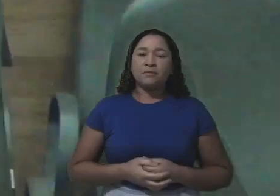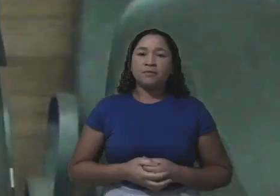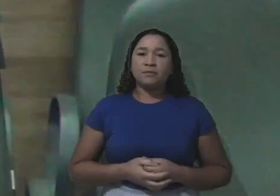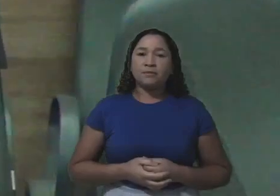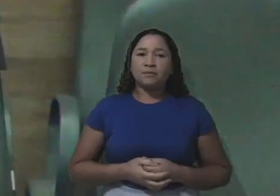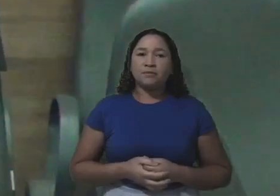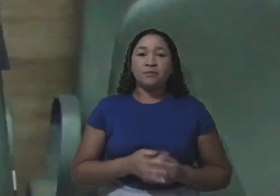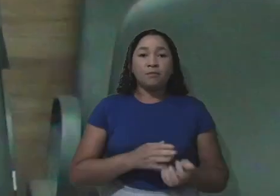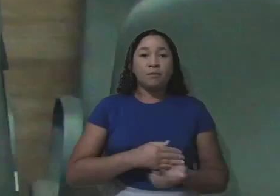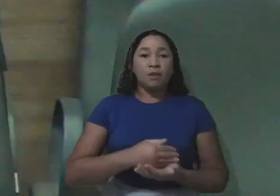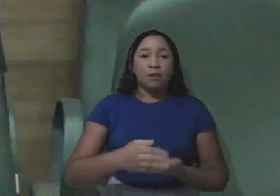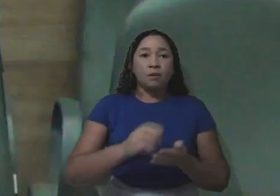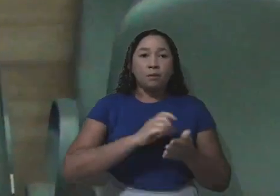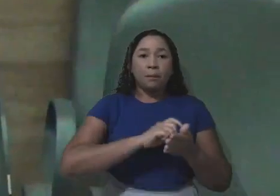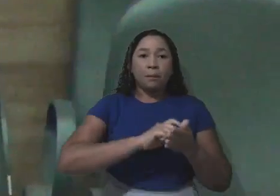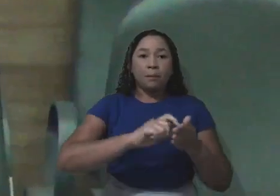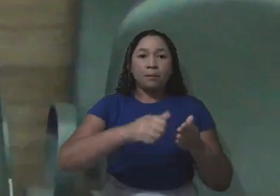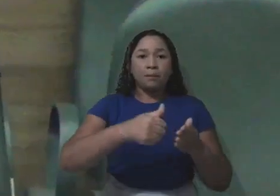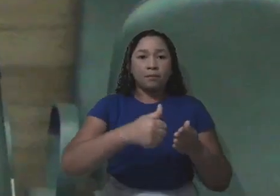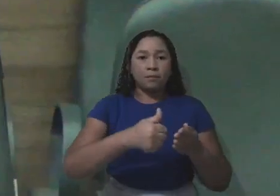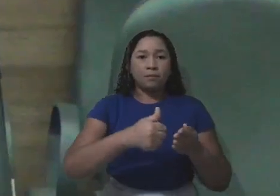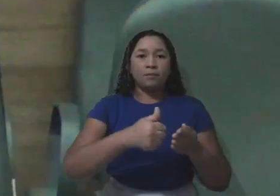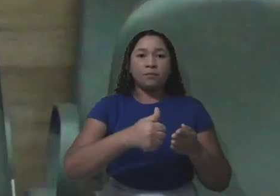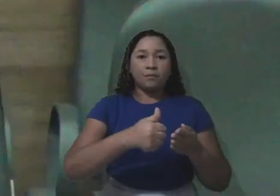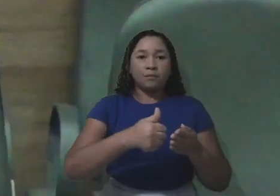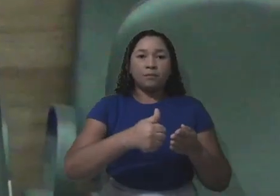Vamos começar do versículo 1.